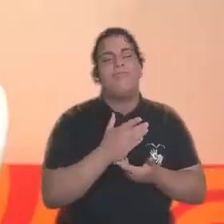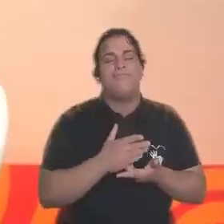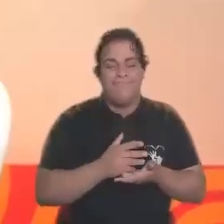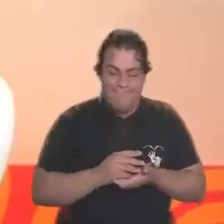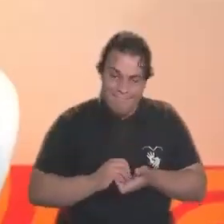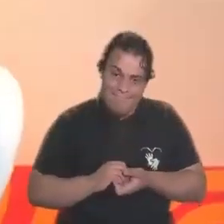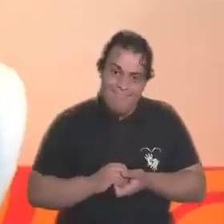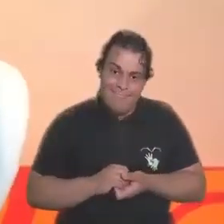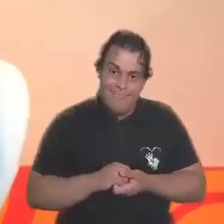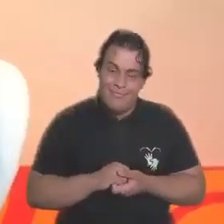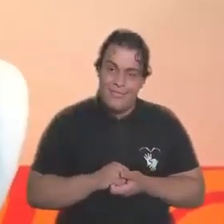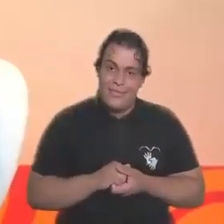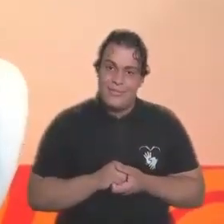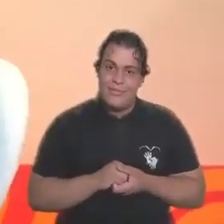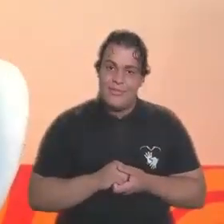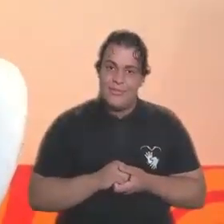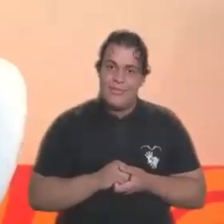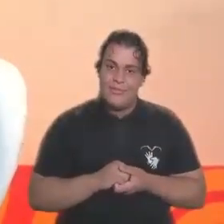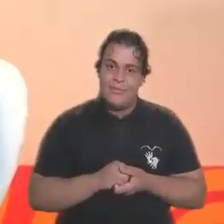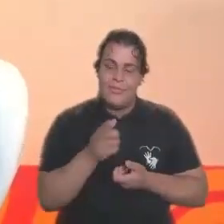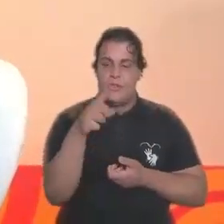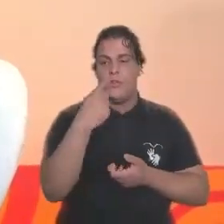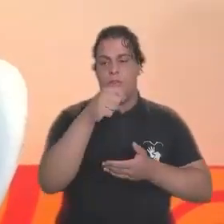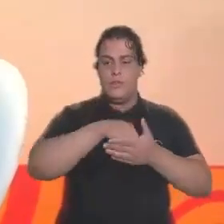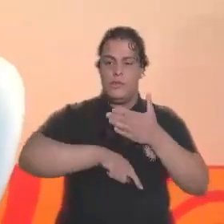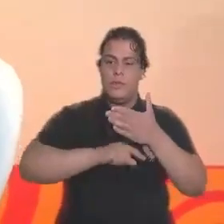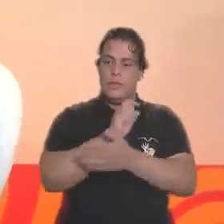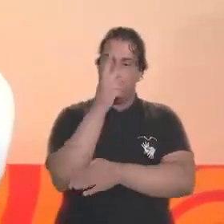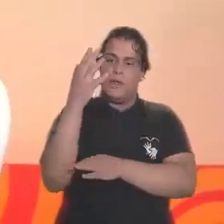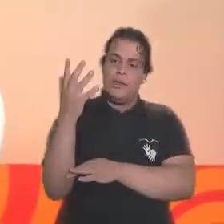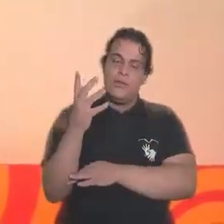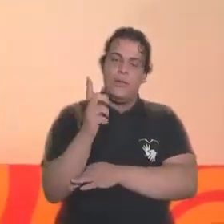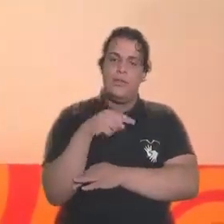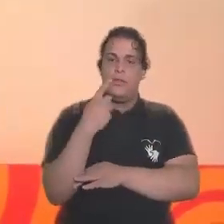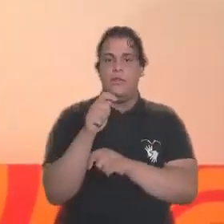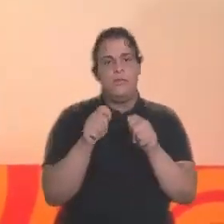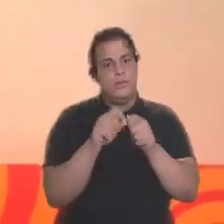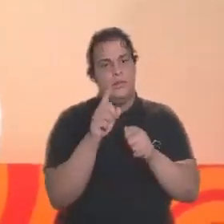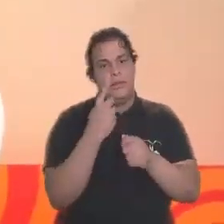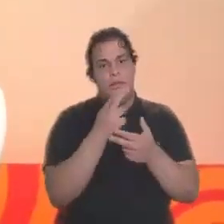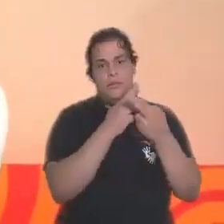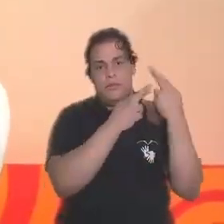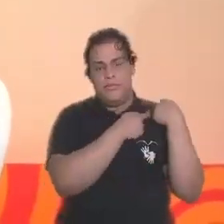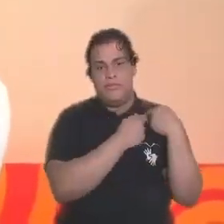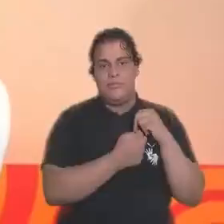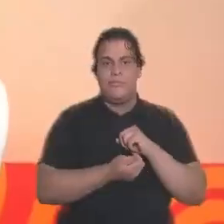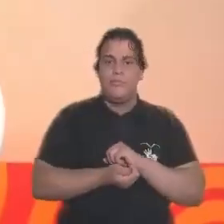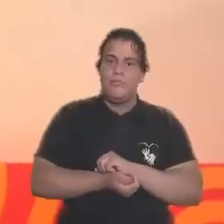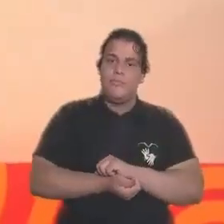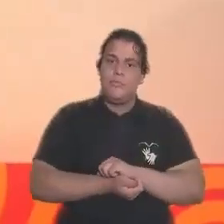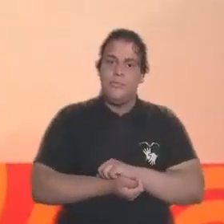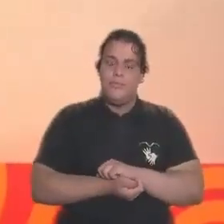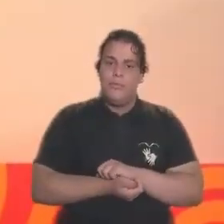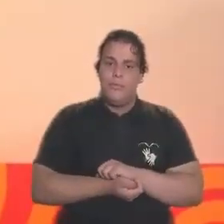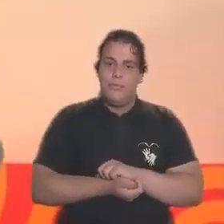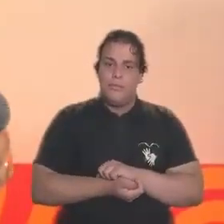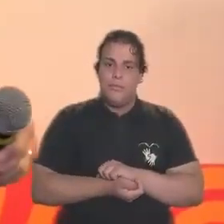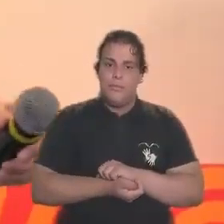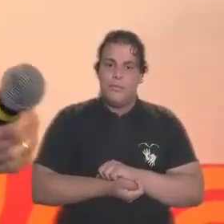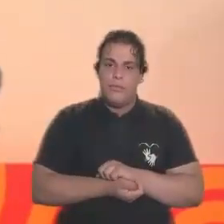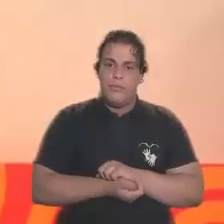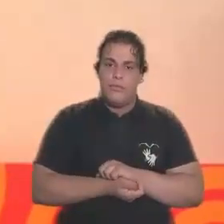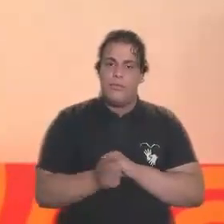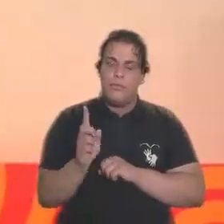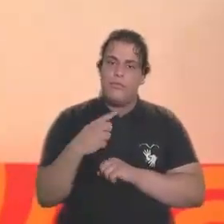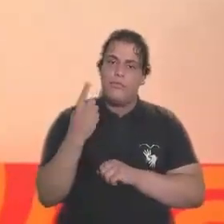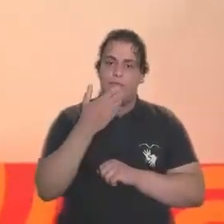uma árvore, a gente já está fazendo, né, o nosso papel. Se Deus quiser, como eu disse, a gente vai fazer muito mais. Pode comentar. E a gente,